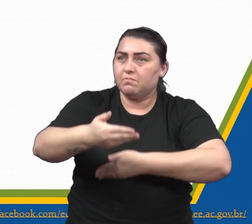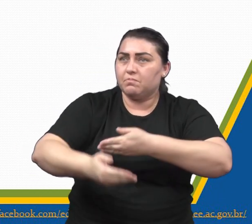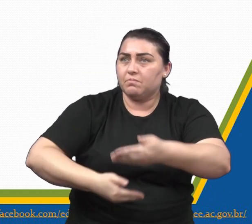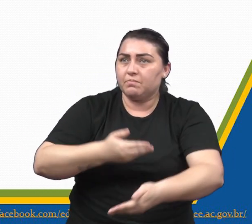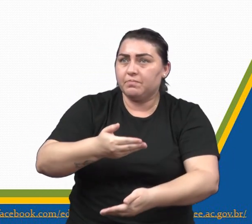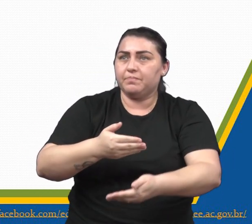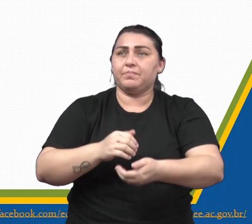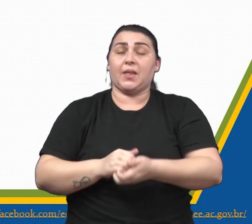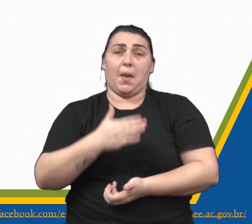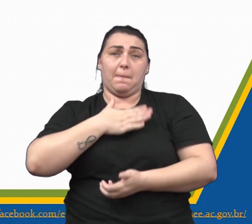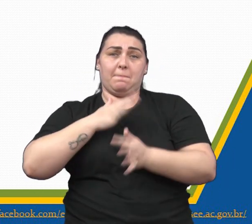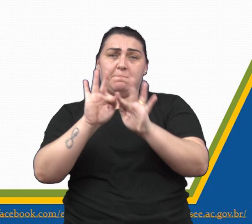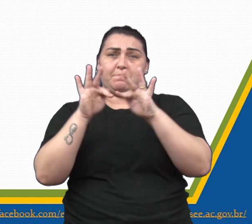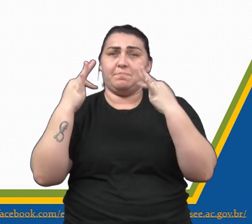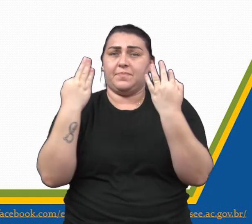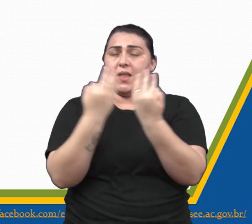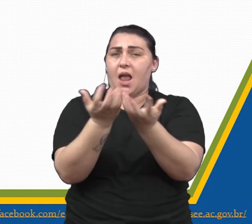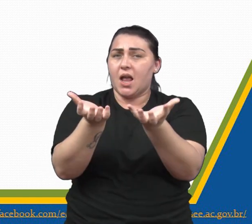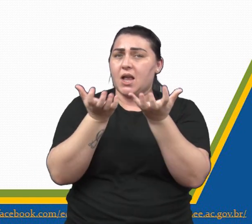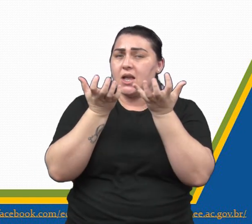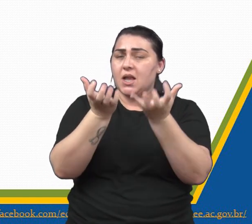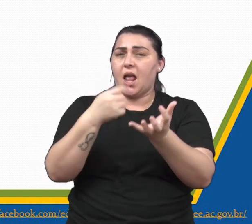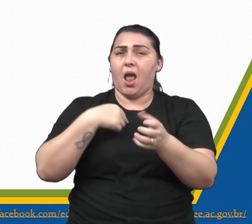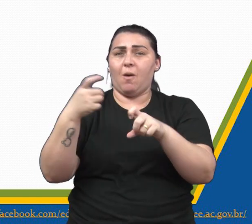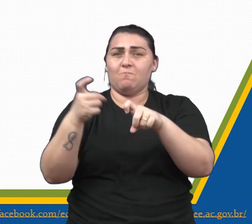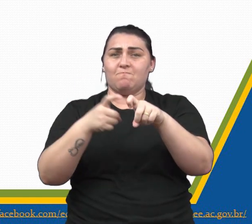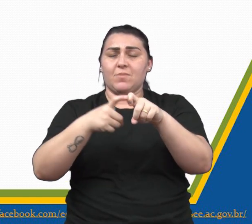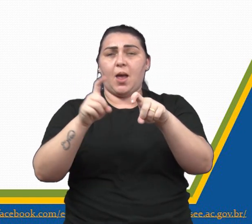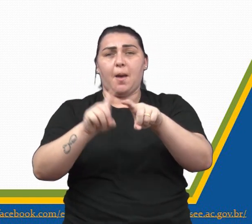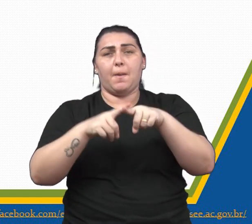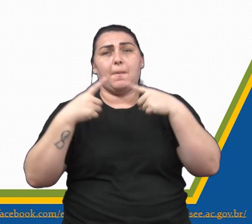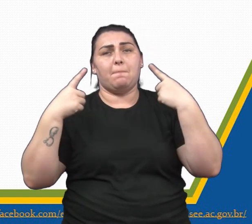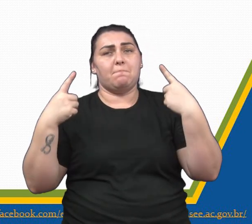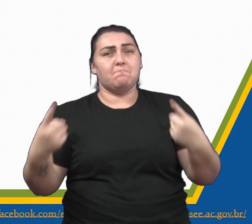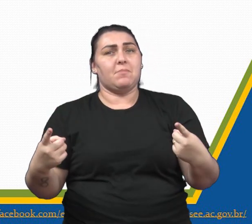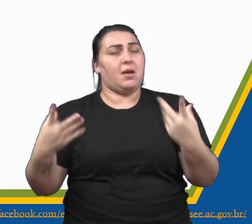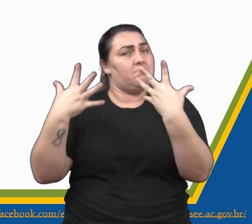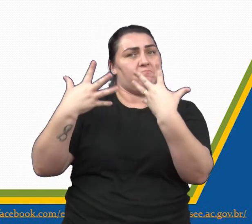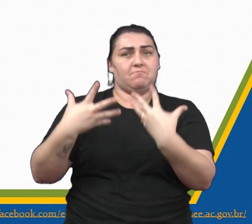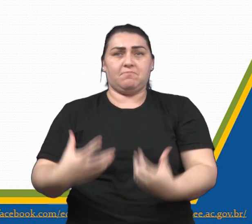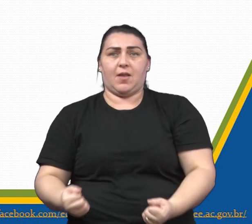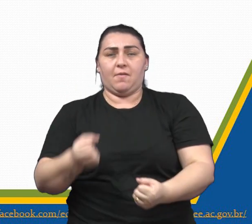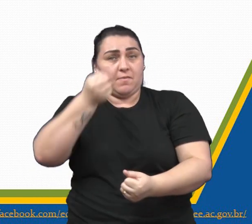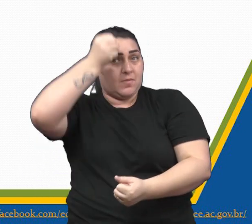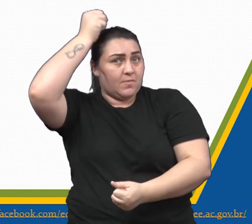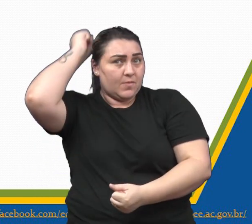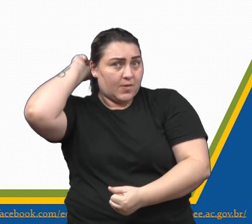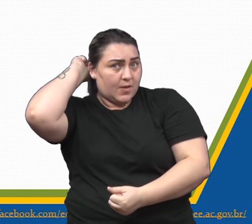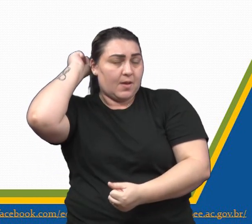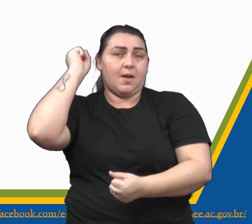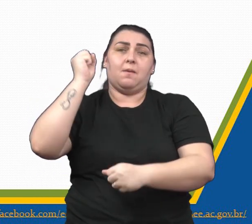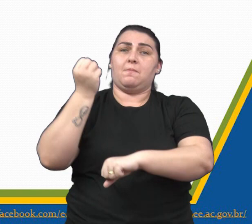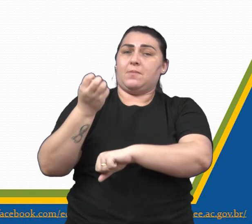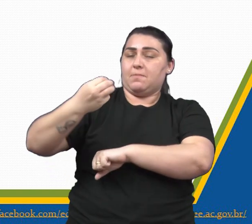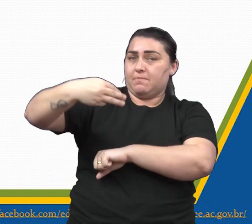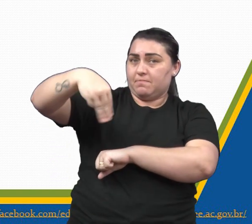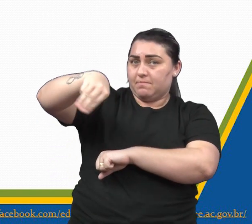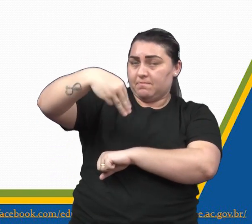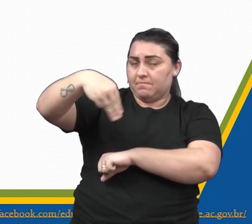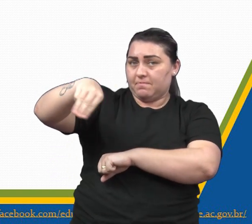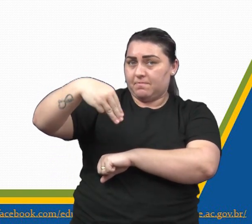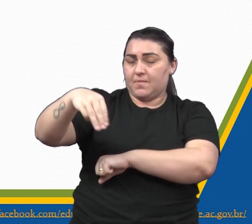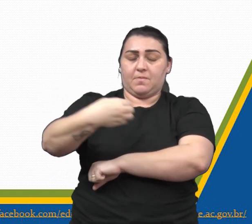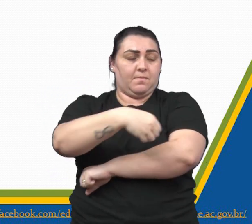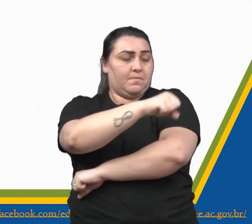Toledo. Minha família queria que eu fosse médico, mas contra todos, prestei vestibular para matemática. Desde